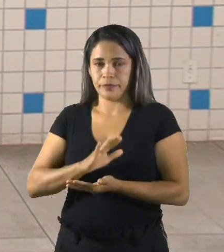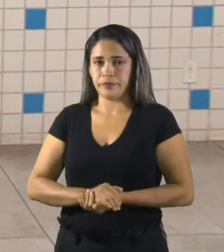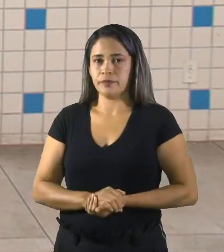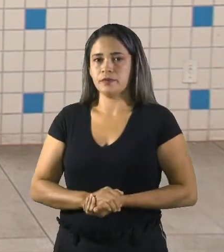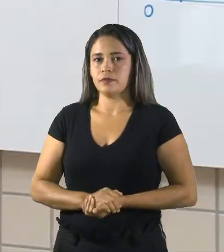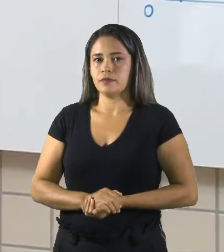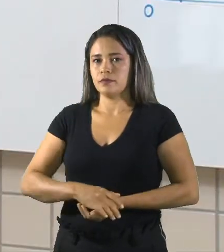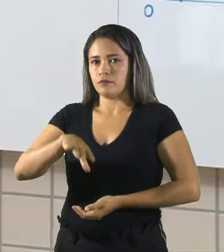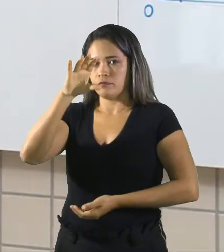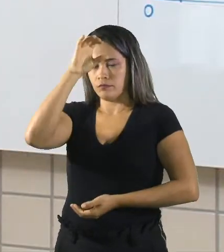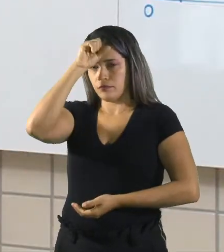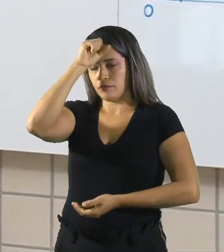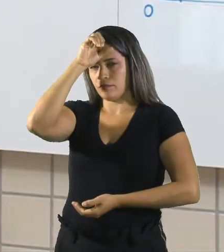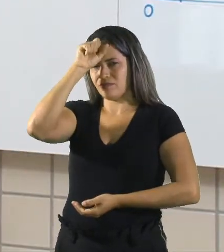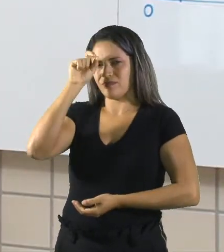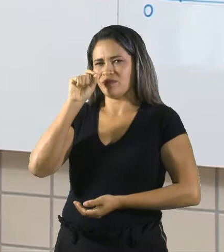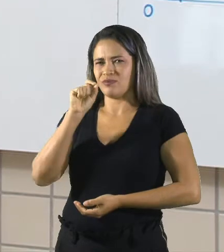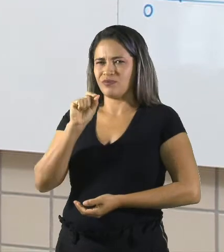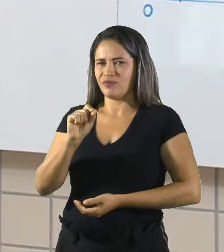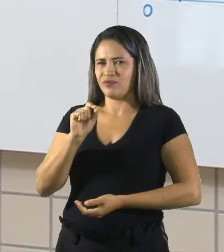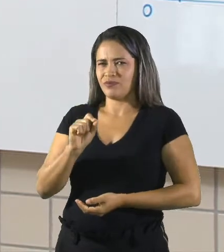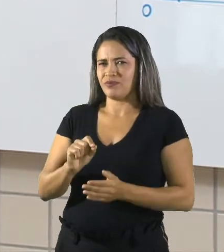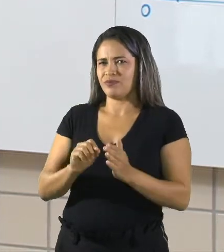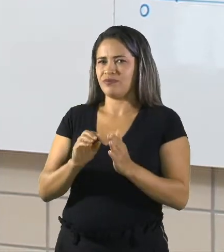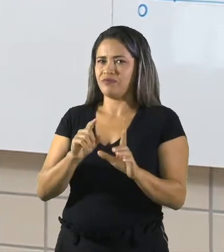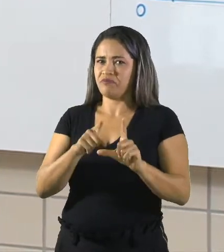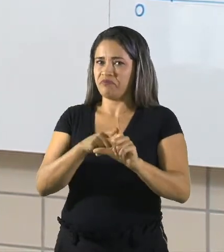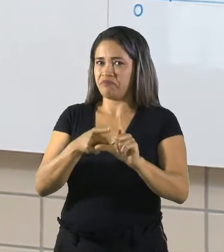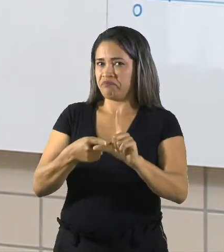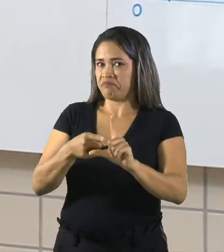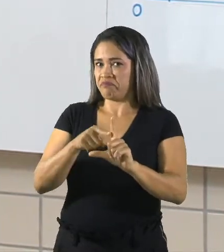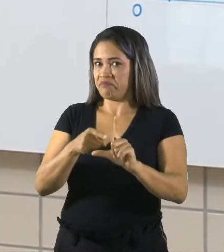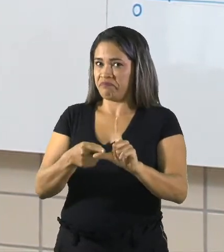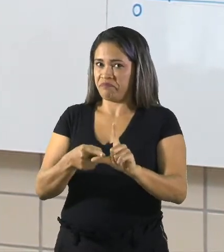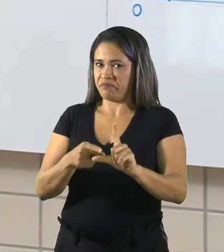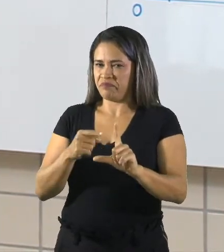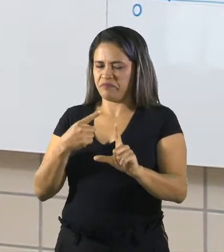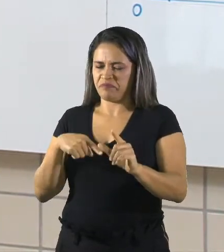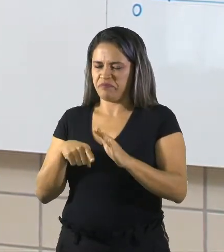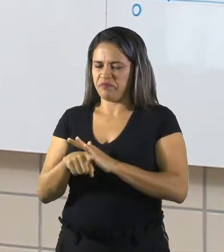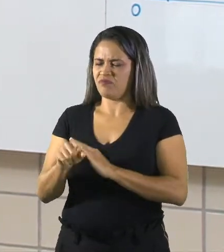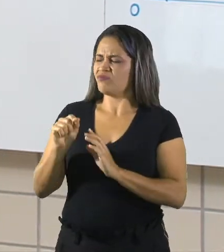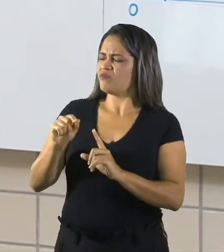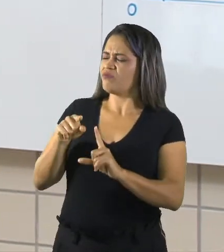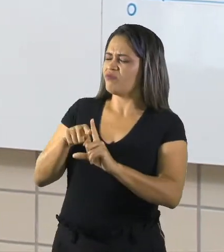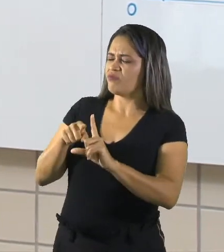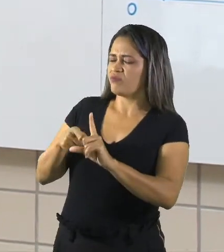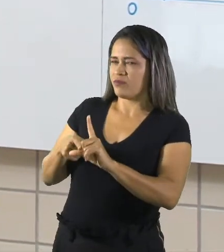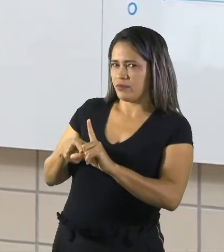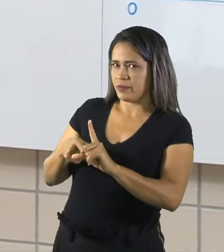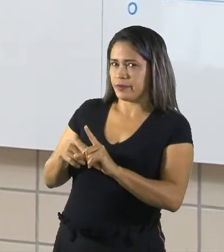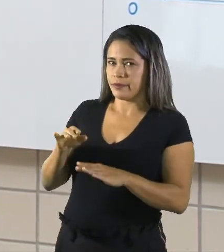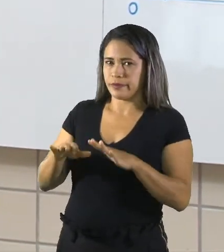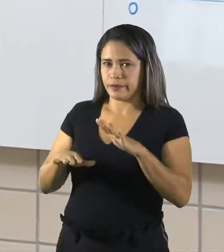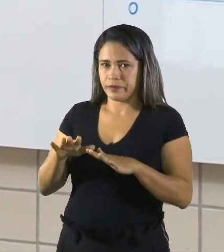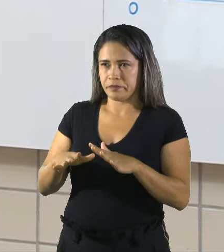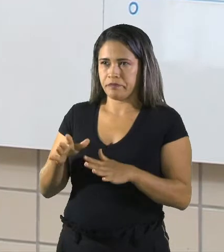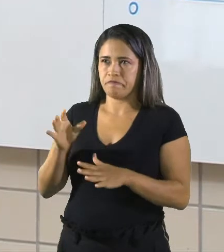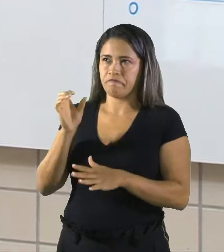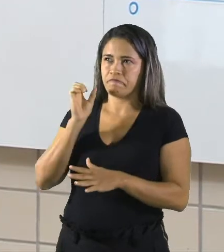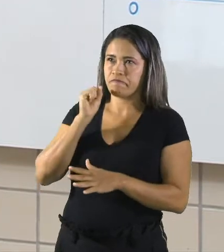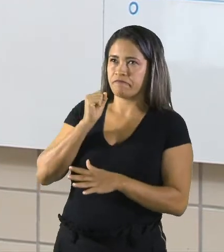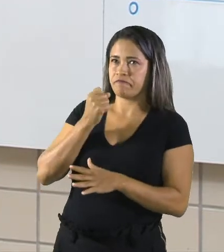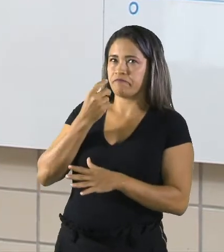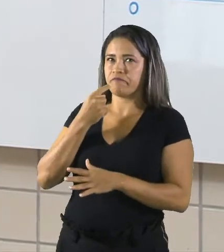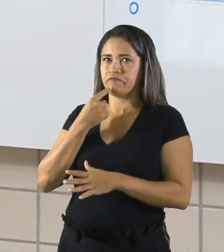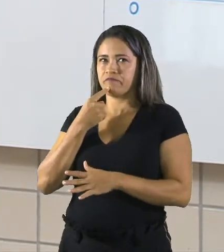vamos aprender o que é um ângulo. Vocês já pararam para se perguntar o que é um ângulo? Às vezes a gente escuta essa palavra